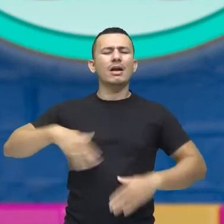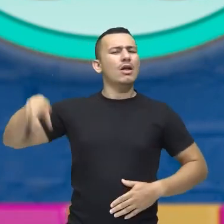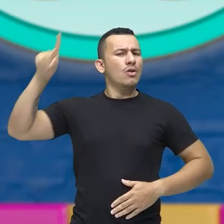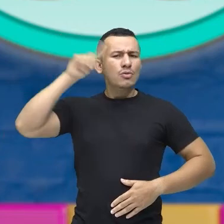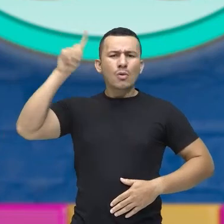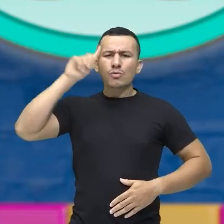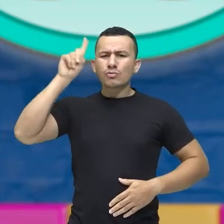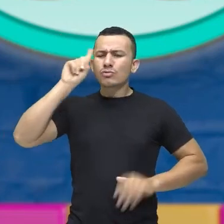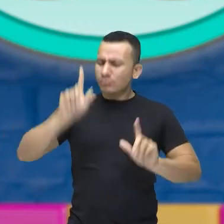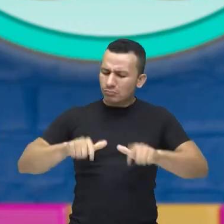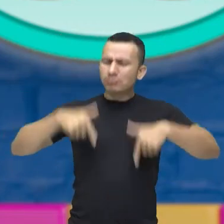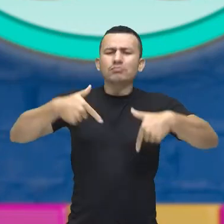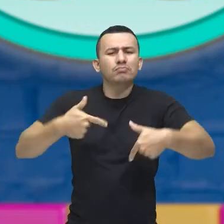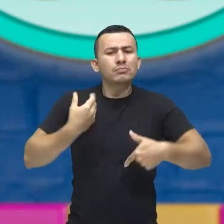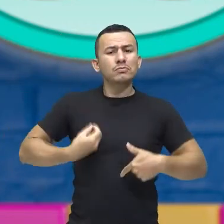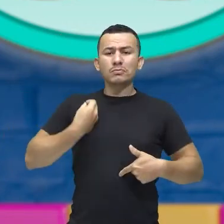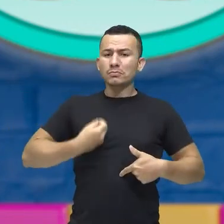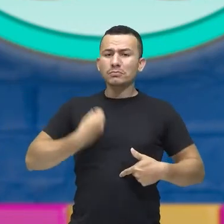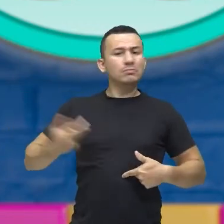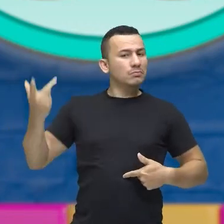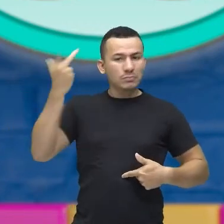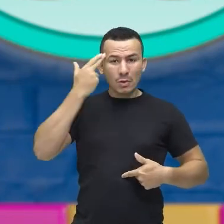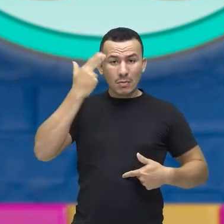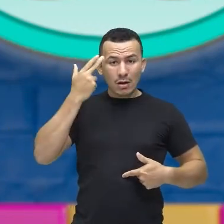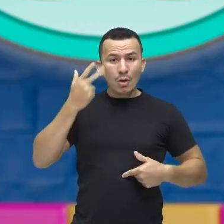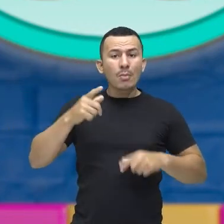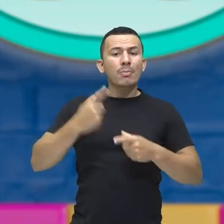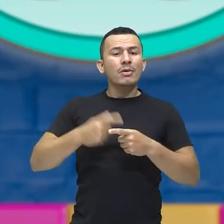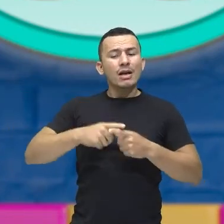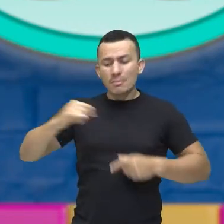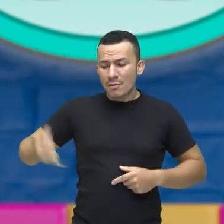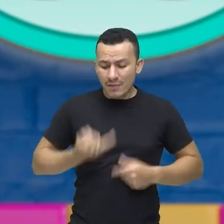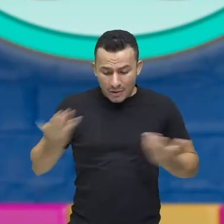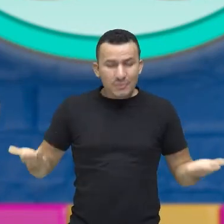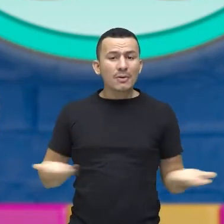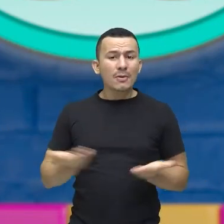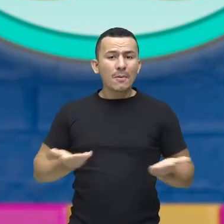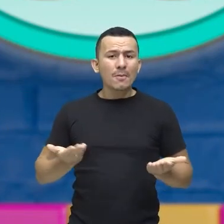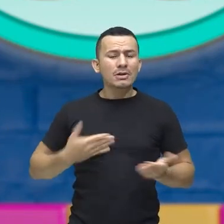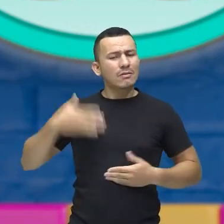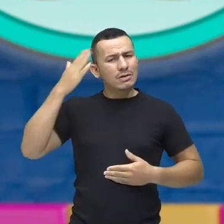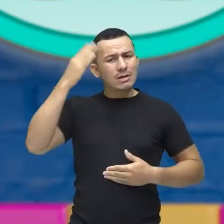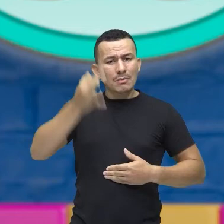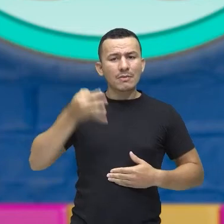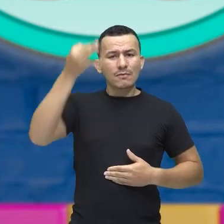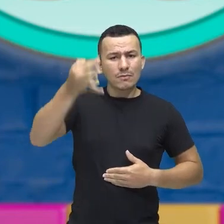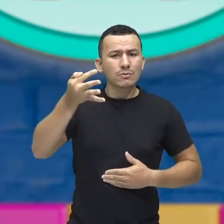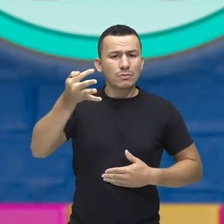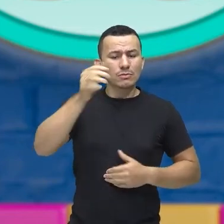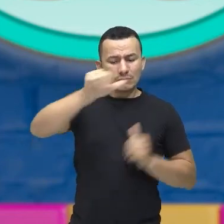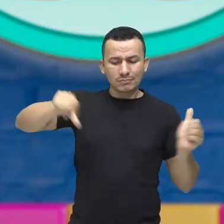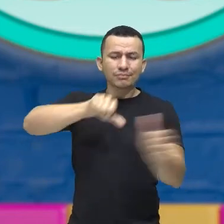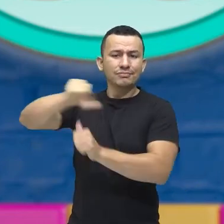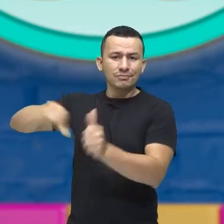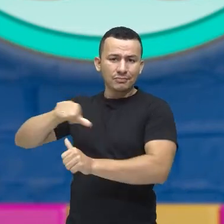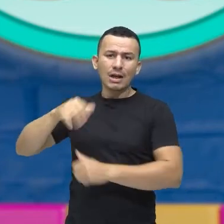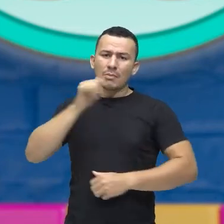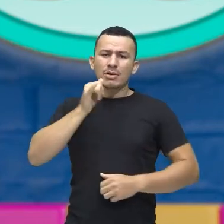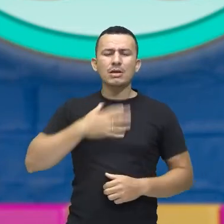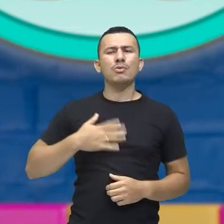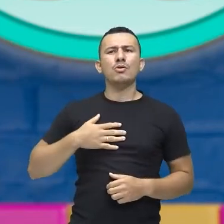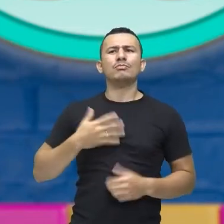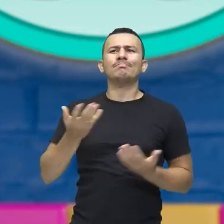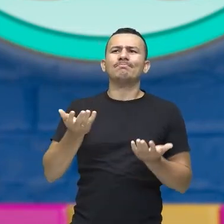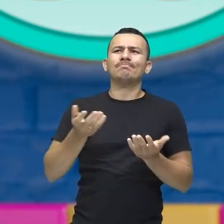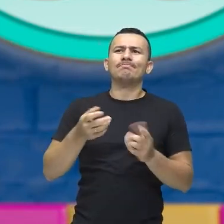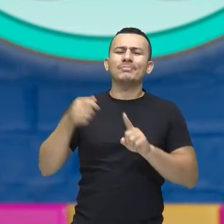vivo intensamente cada dia. A gente só tem o hoje. Até pelas mudanças futuras. Eu quero fazer uma dieta até o